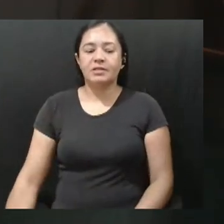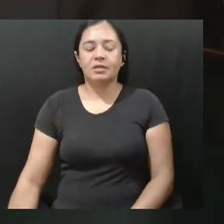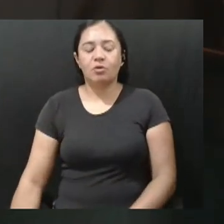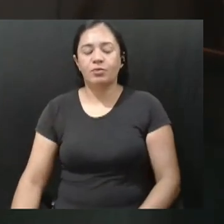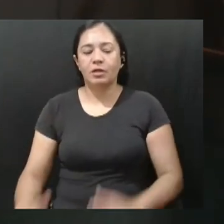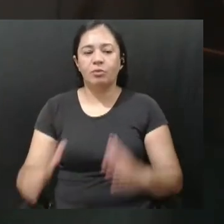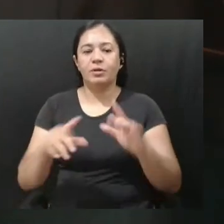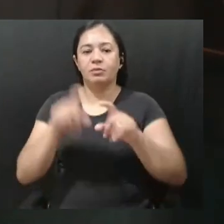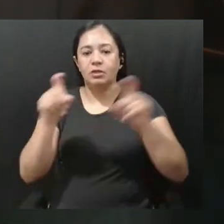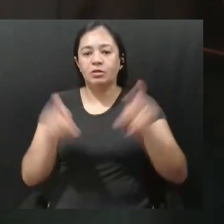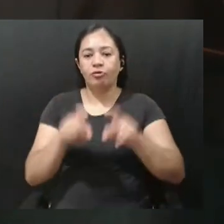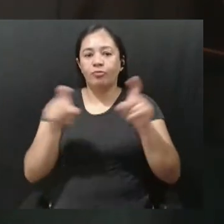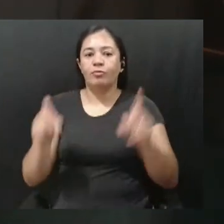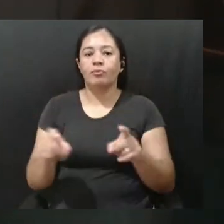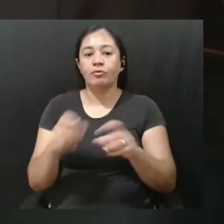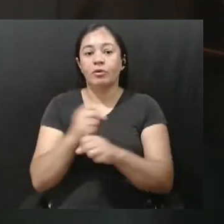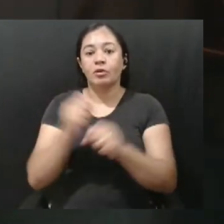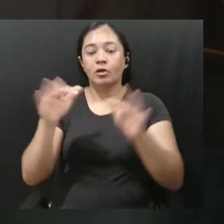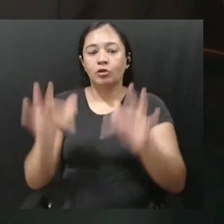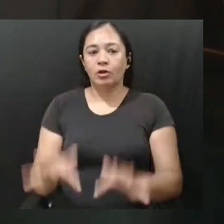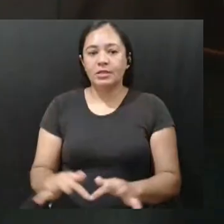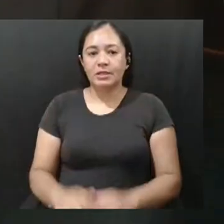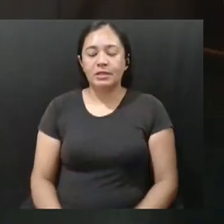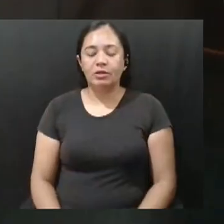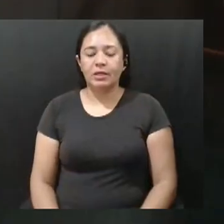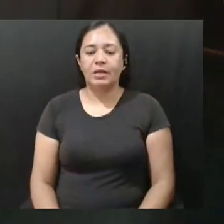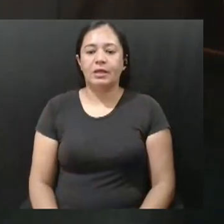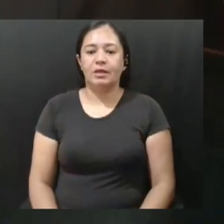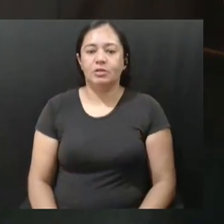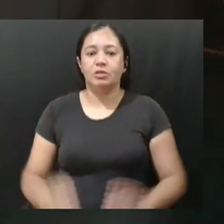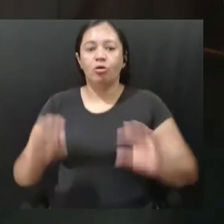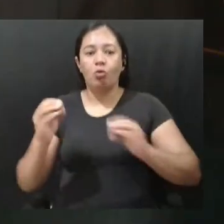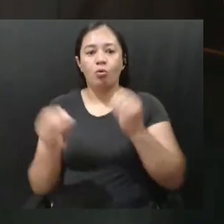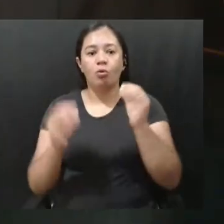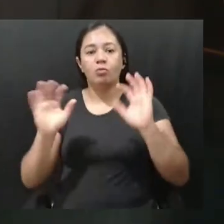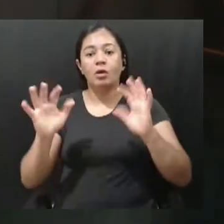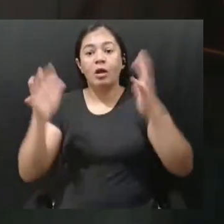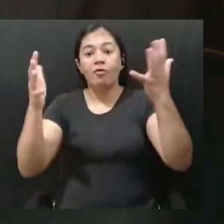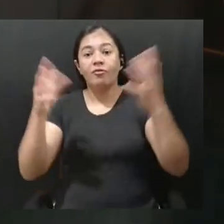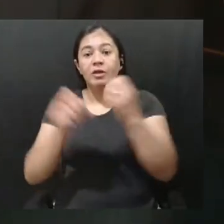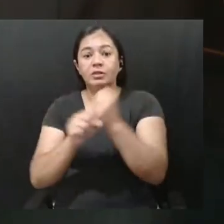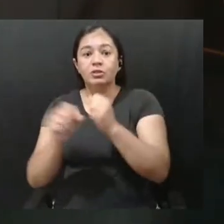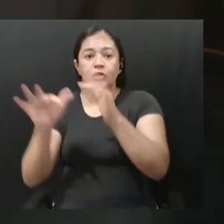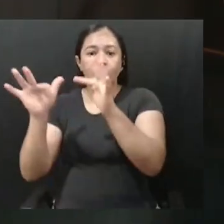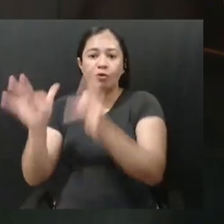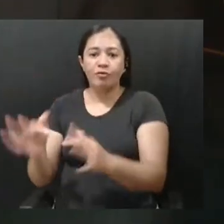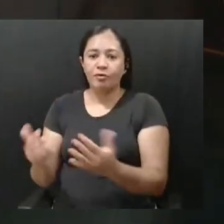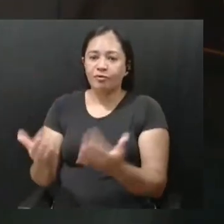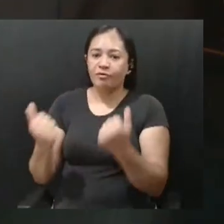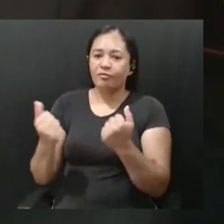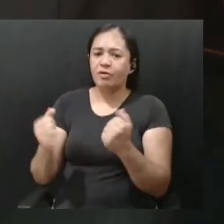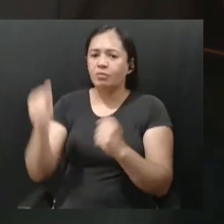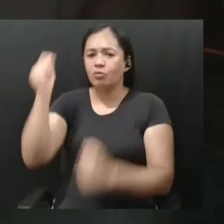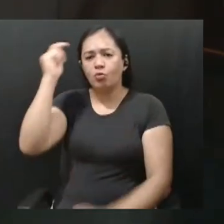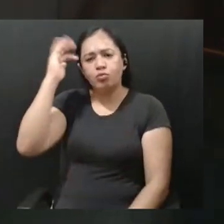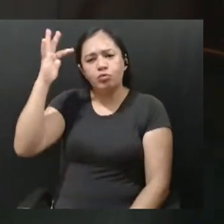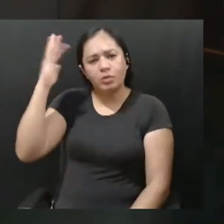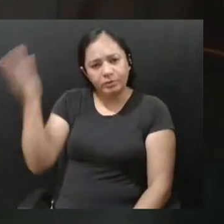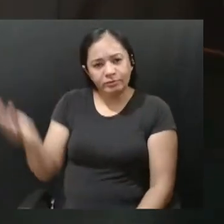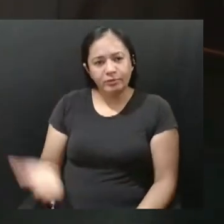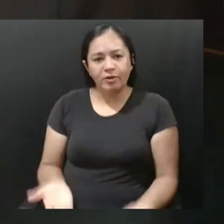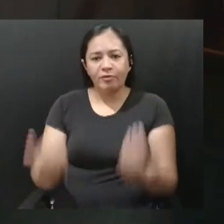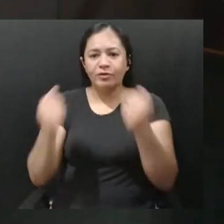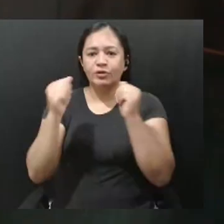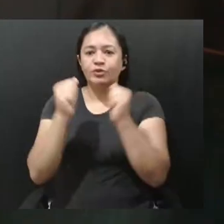ano, hein? Como é que funcionam as festas de fim de ano? Vamos fazer uma reflexão? Vem com a gente nessa viagem,